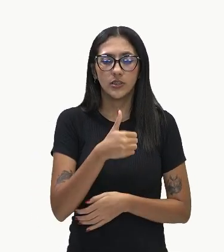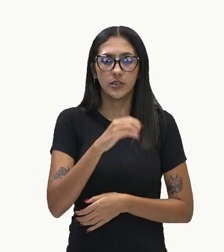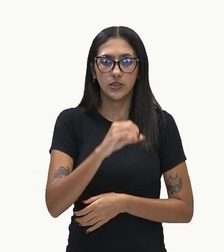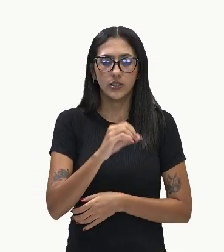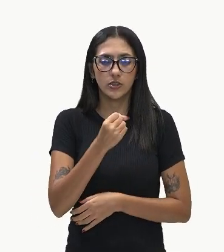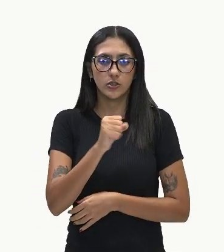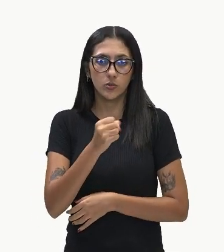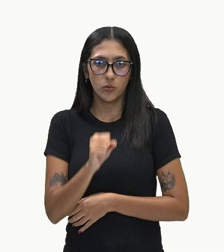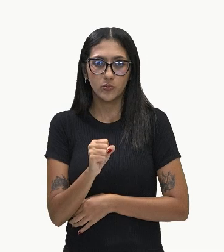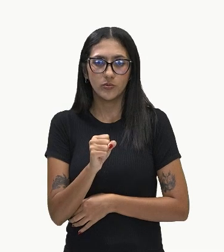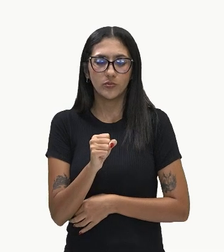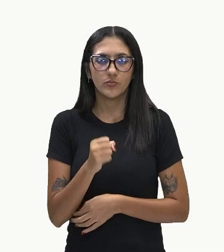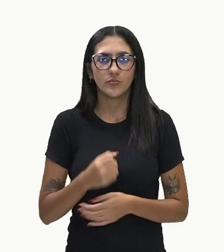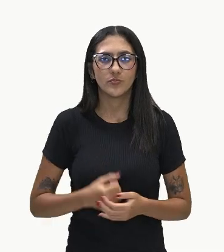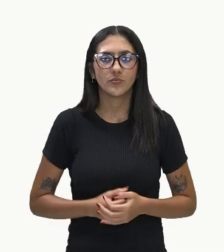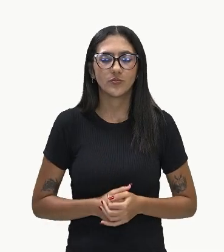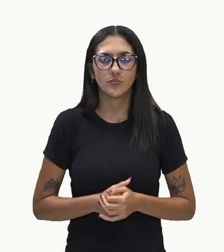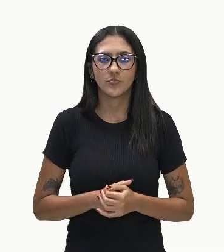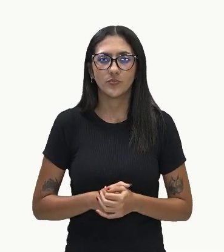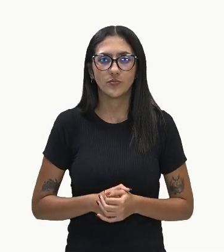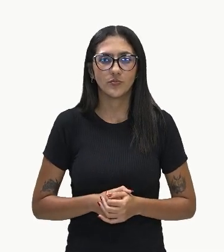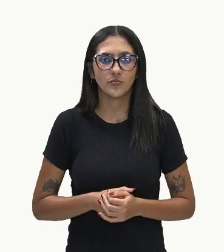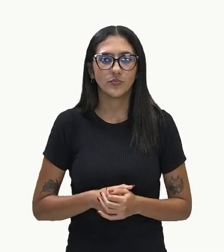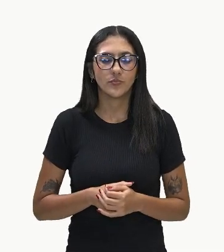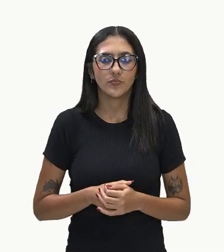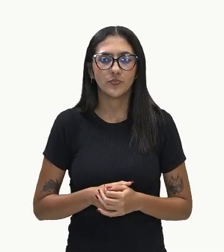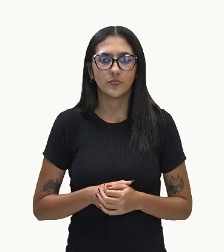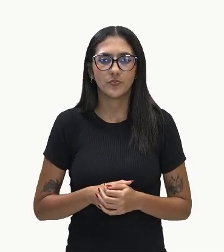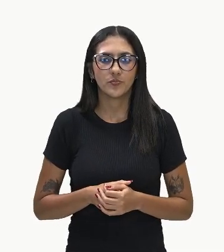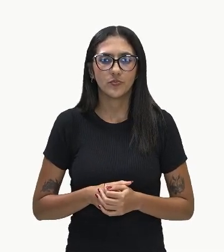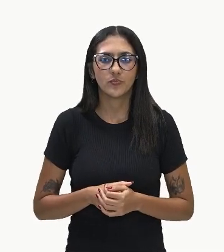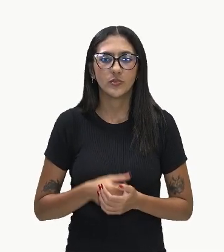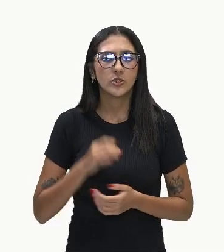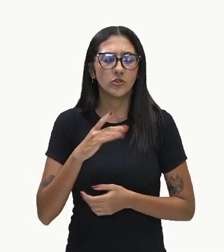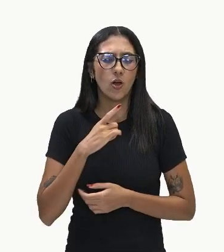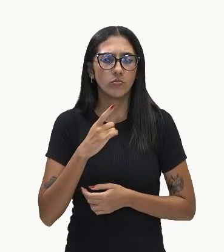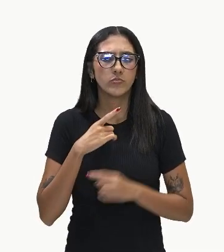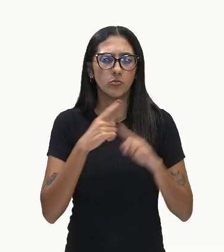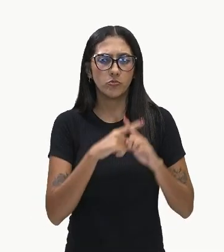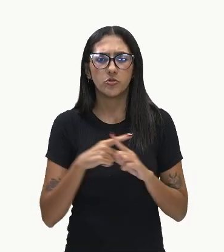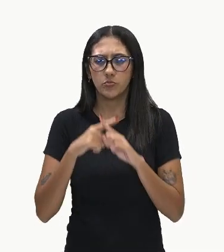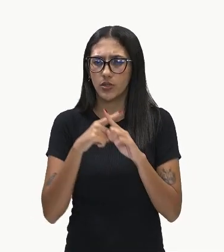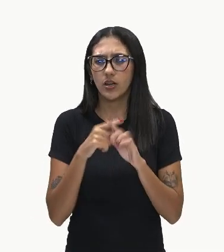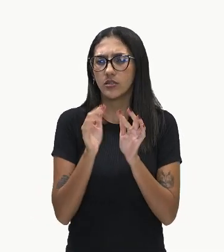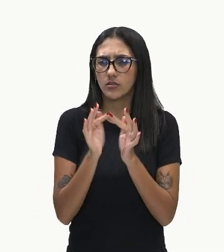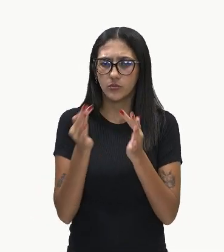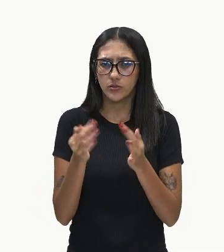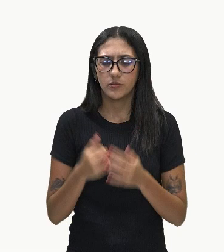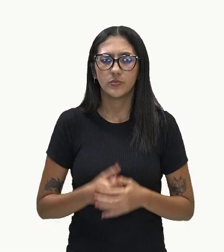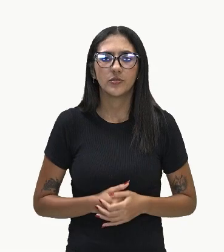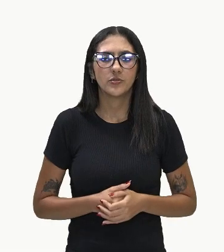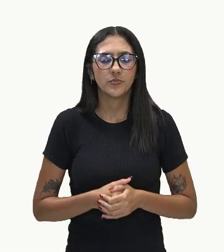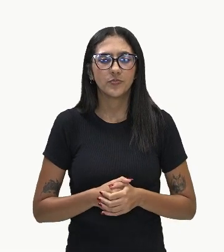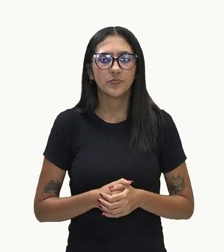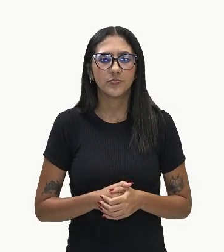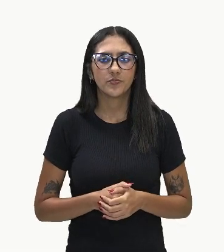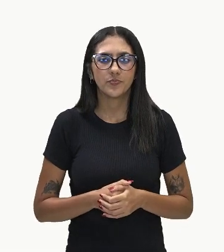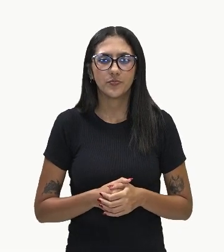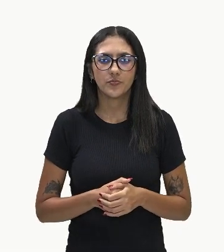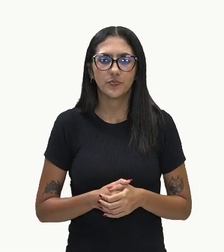R$108. Tá bom? Aqui é só fazer a multiplicação, tá, pessoal? E